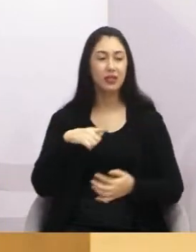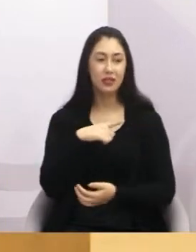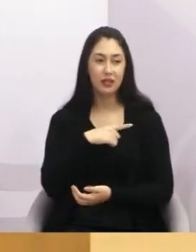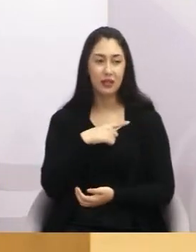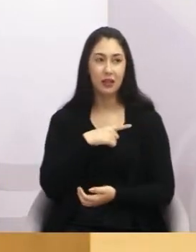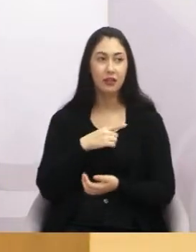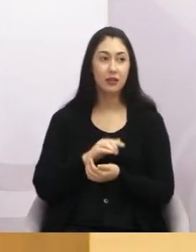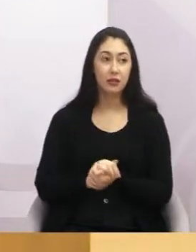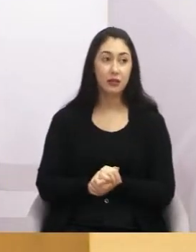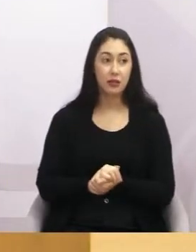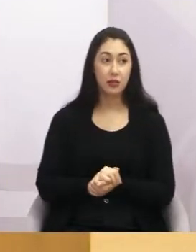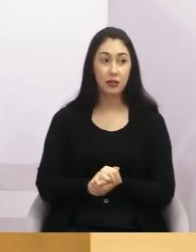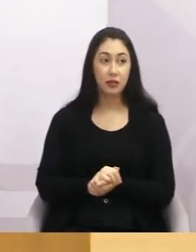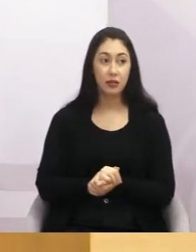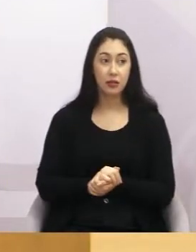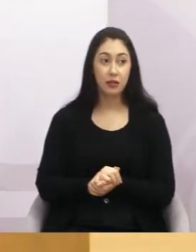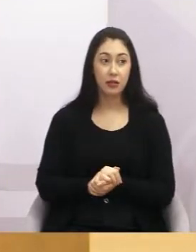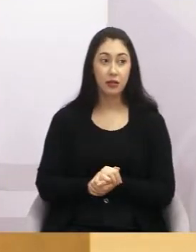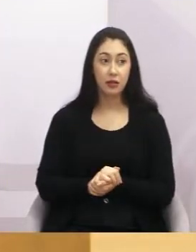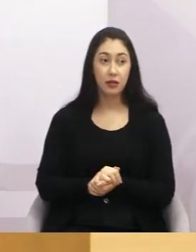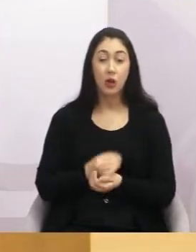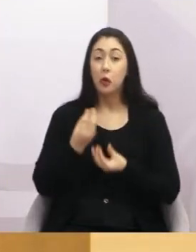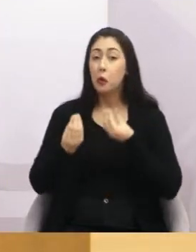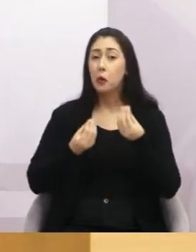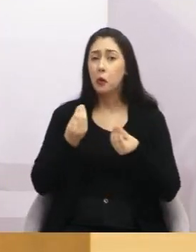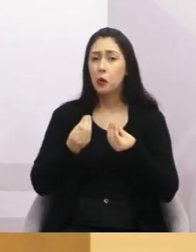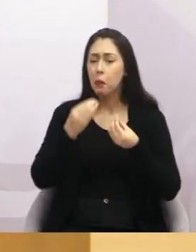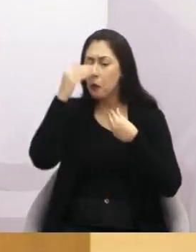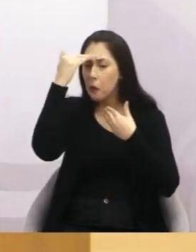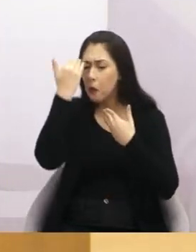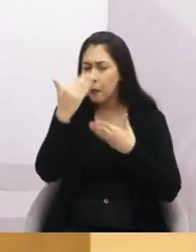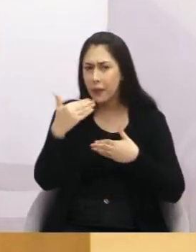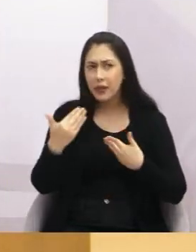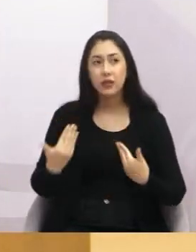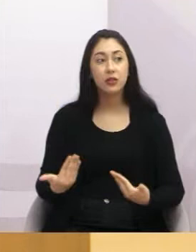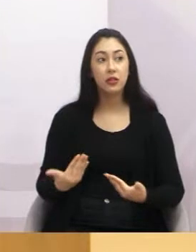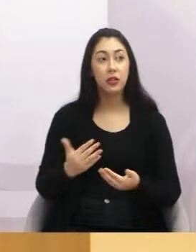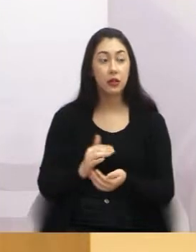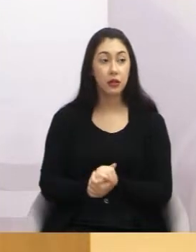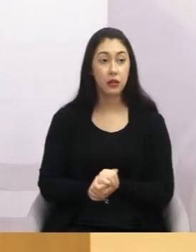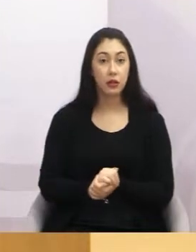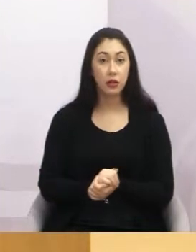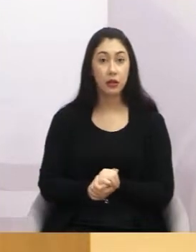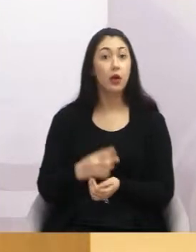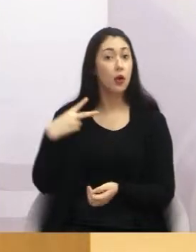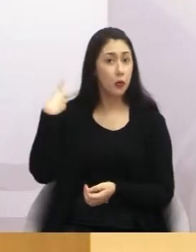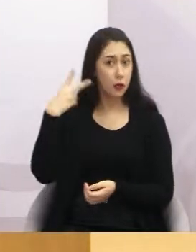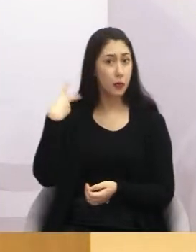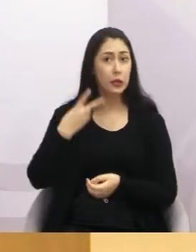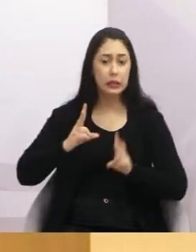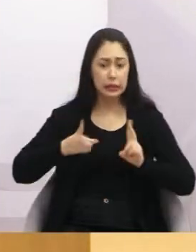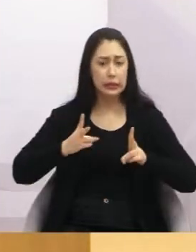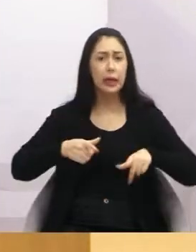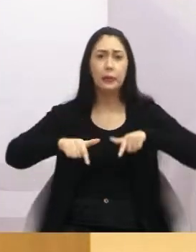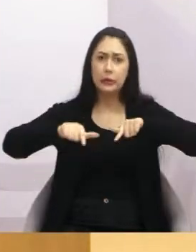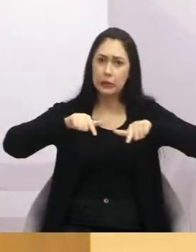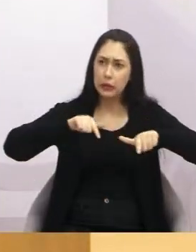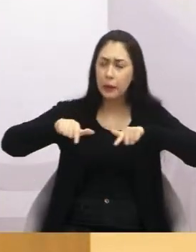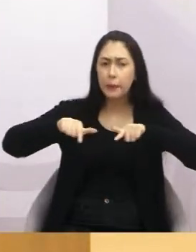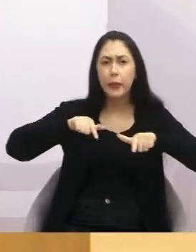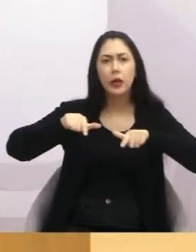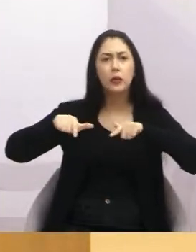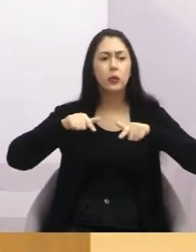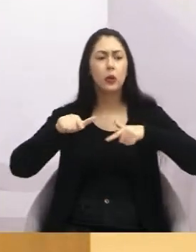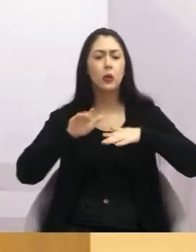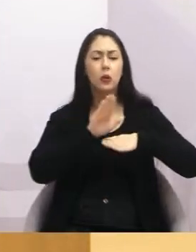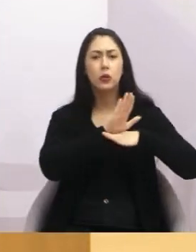da vida. E a minha melhor forma de homenagear o Valmir, um vereador trabalhador, um vereador que sempre esteve